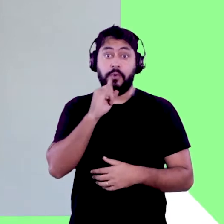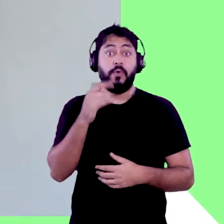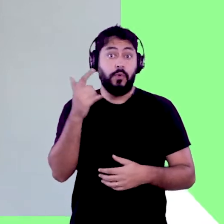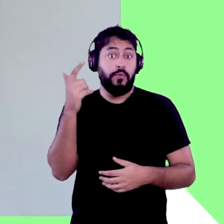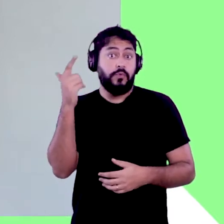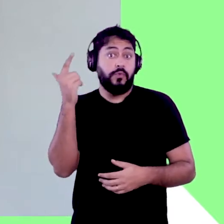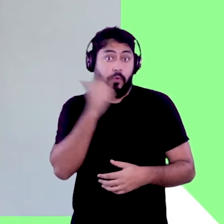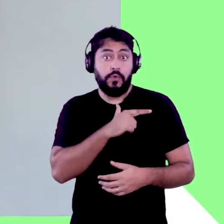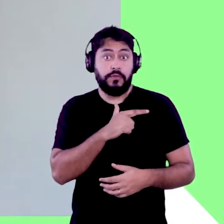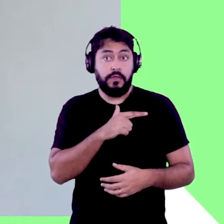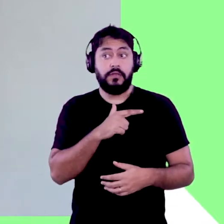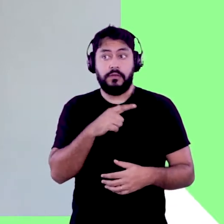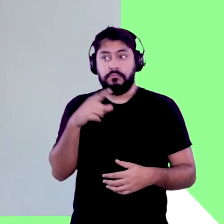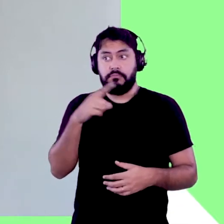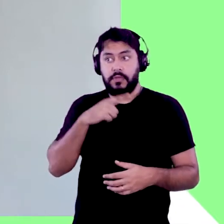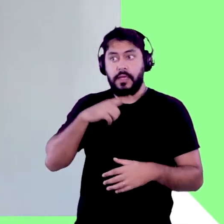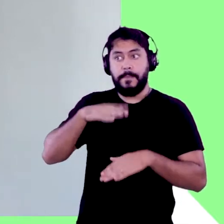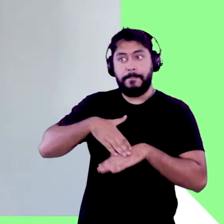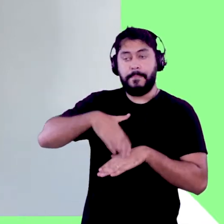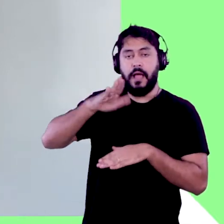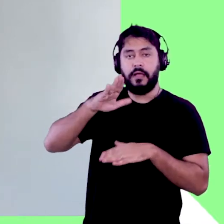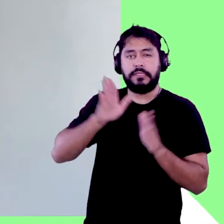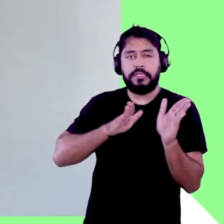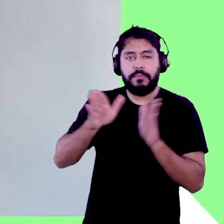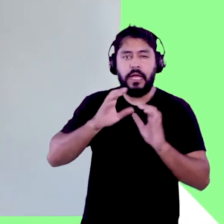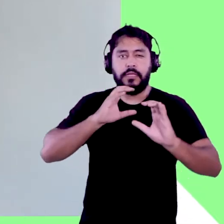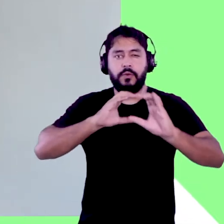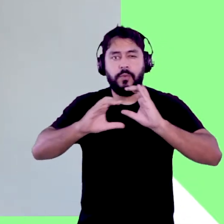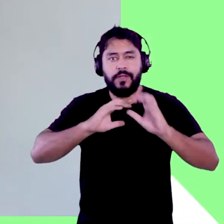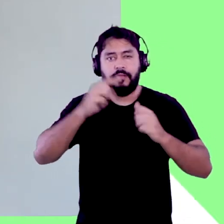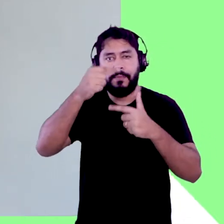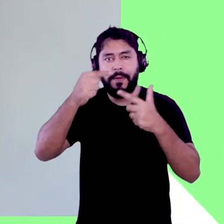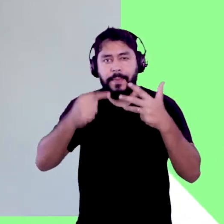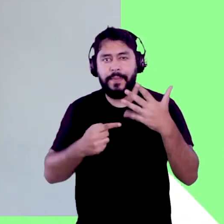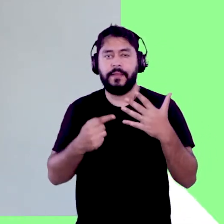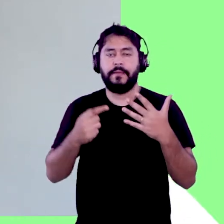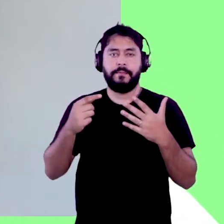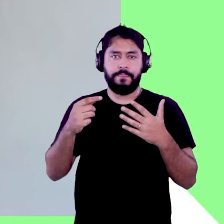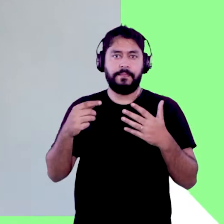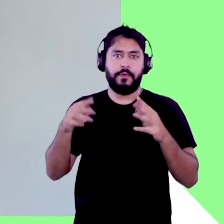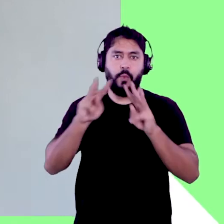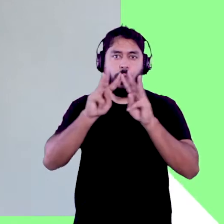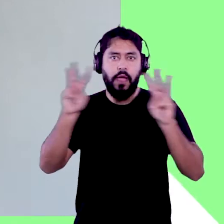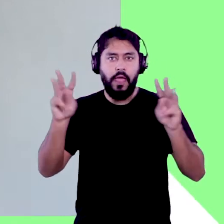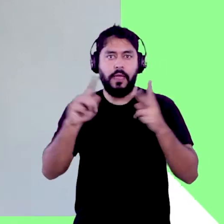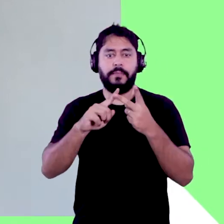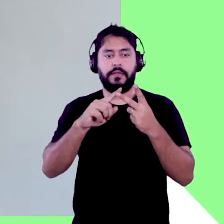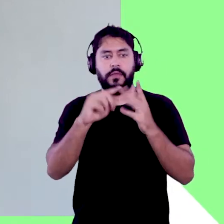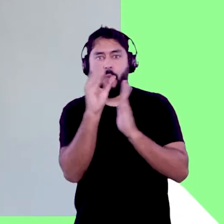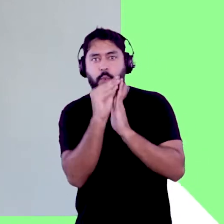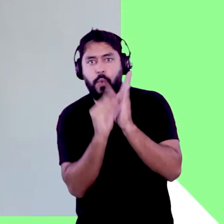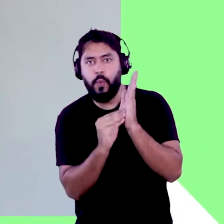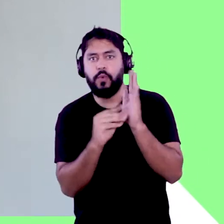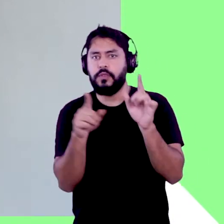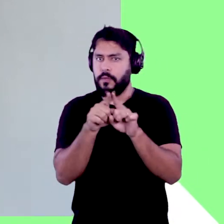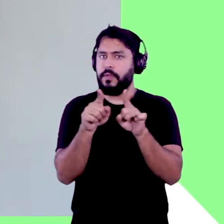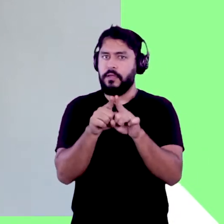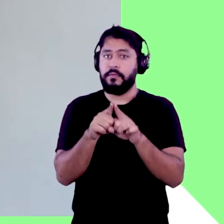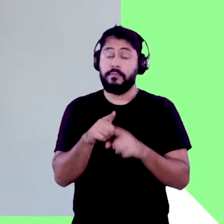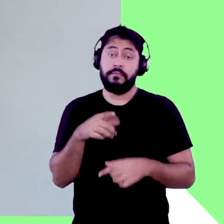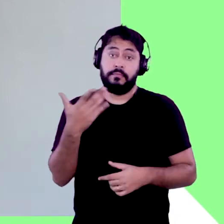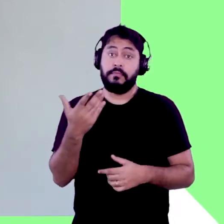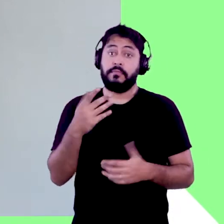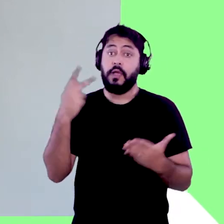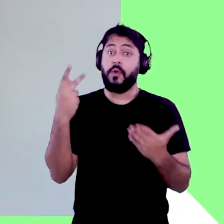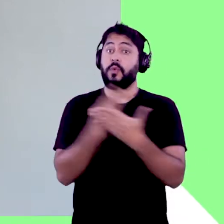mais os recursos de acessibilidade comunicacional e web e de conteúdo, a gente acaba